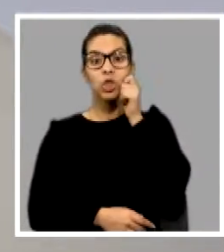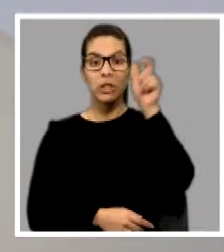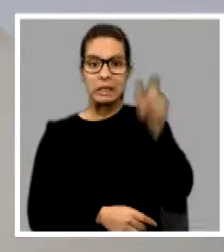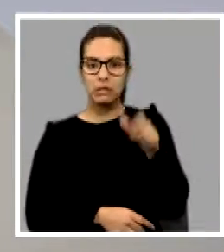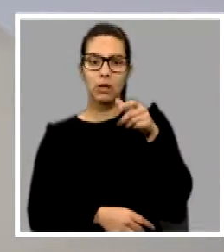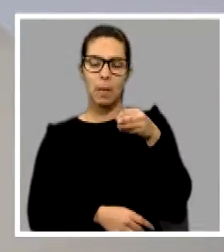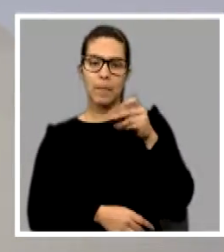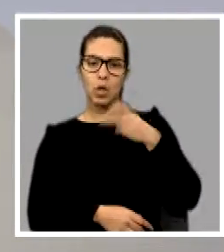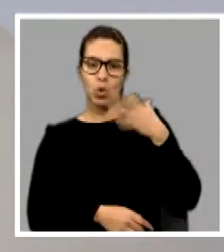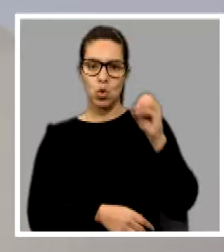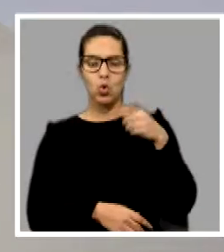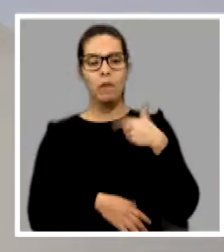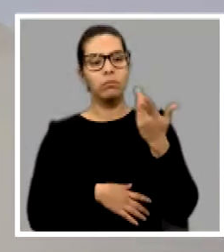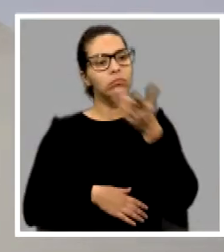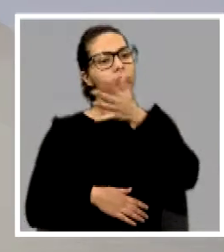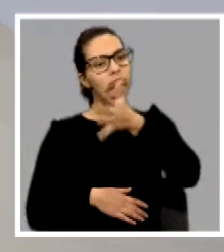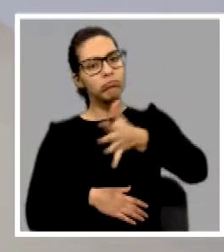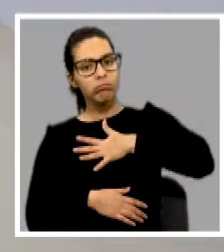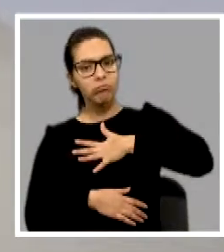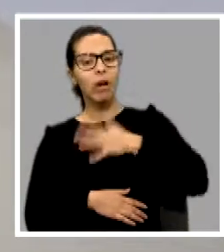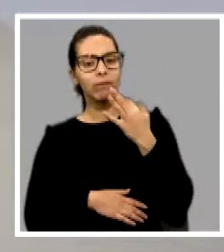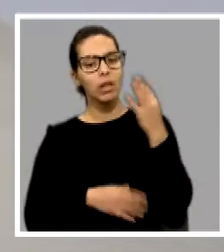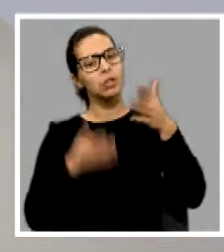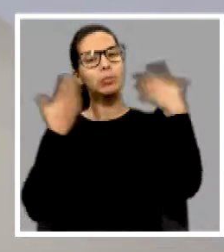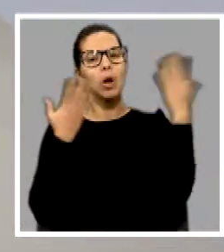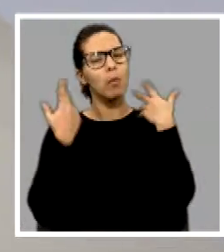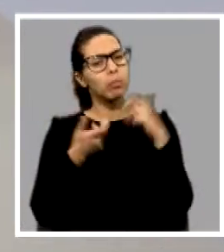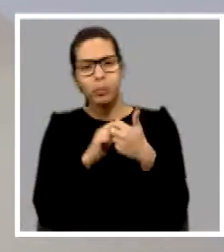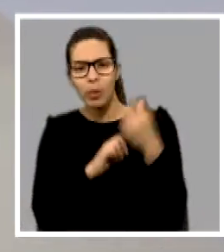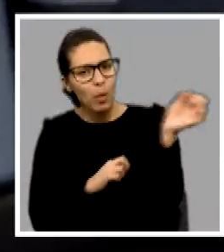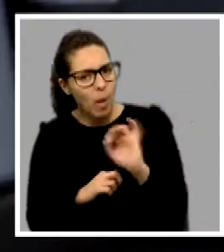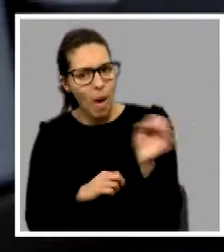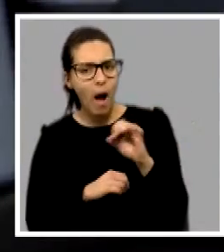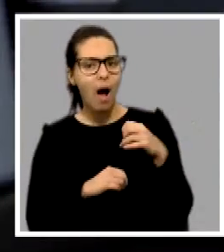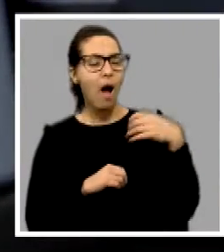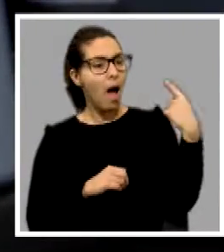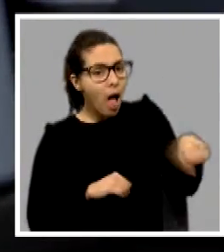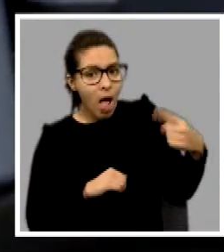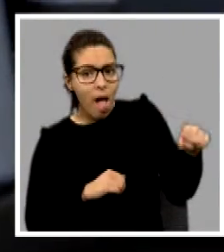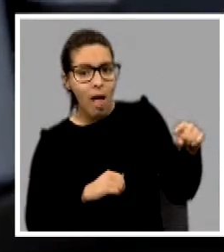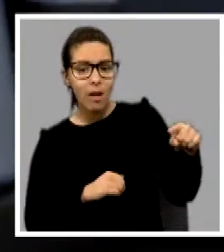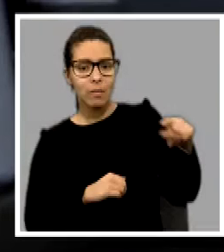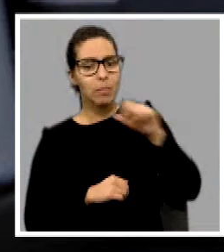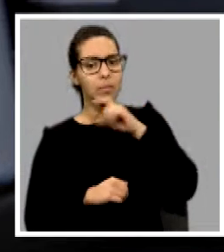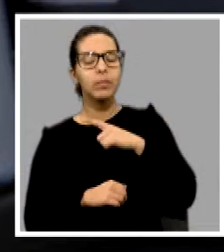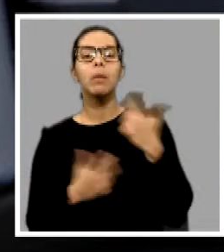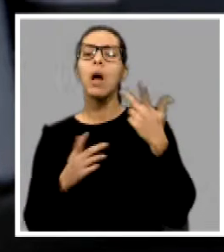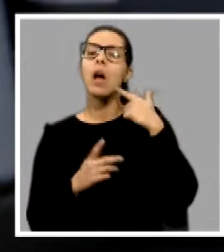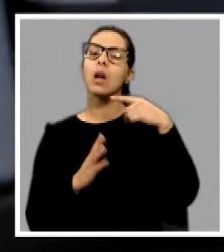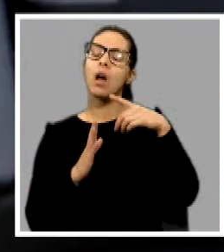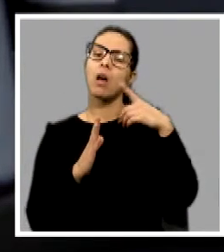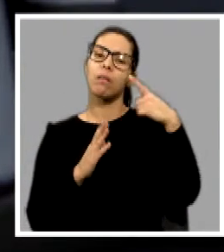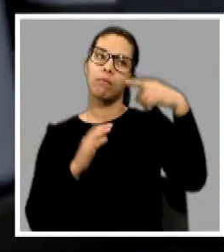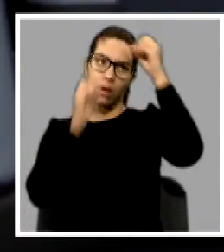o Pedro desvalorizava, nunca era, tinha sempre uma palavra de bem disposta para dizer, ah, não há problema, nós temos aí, até podemos